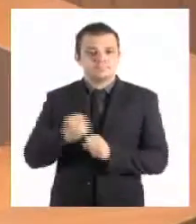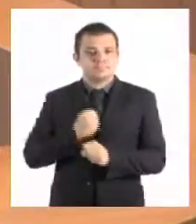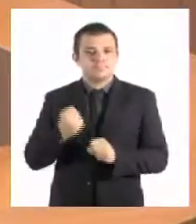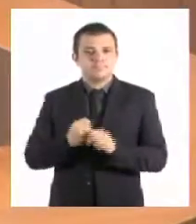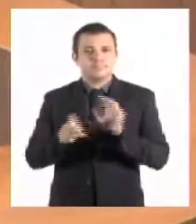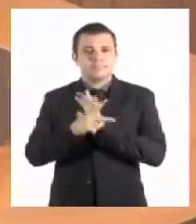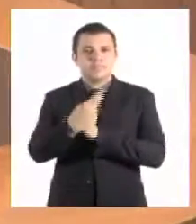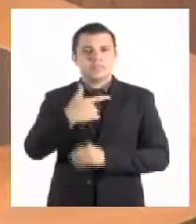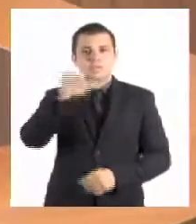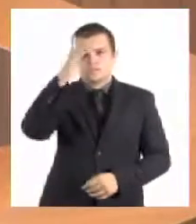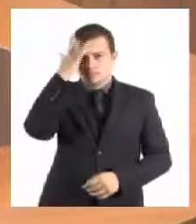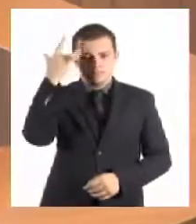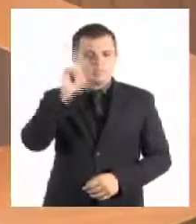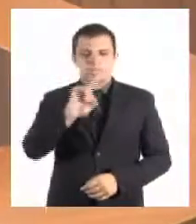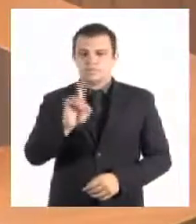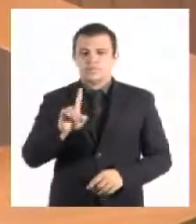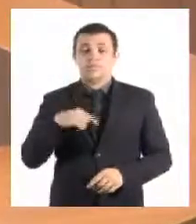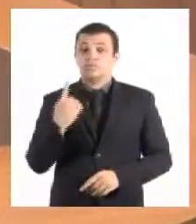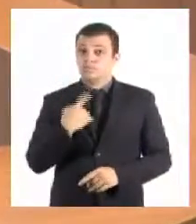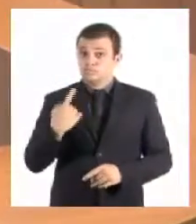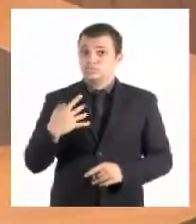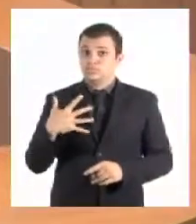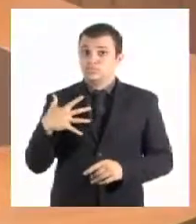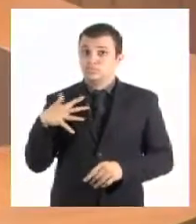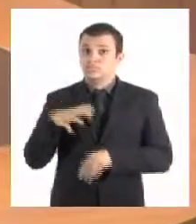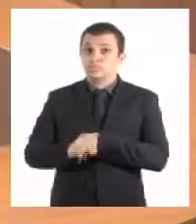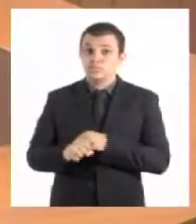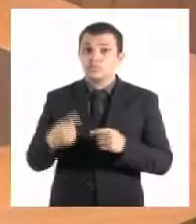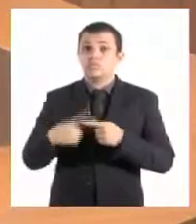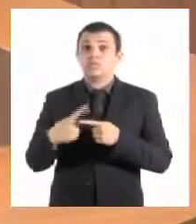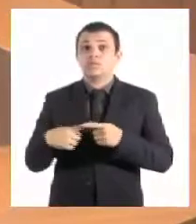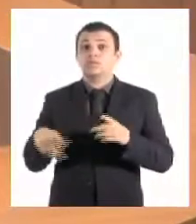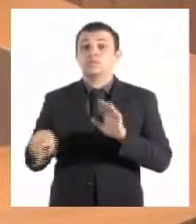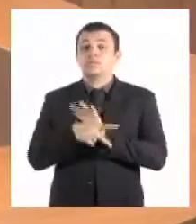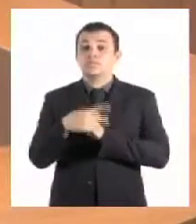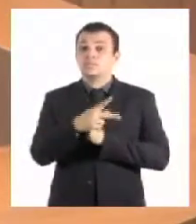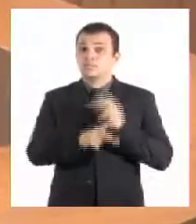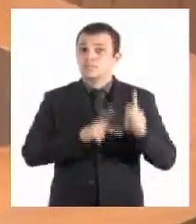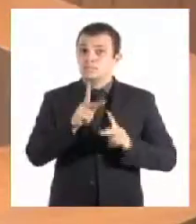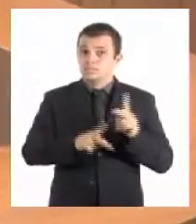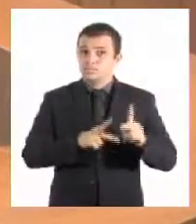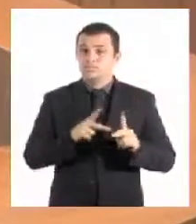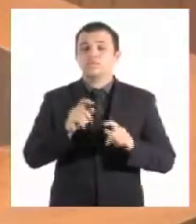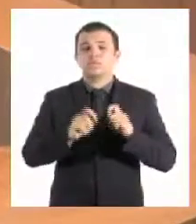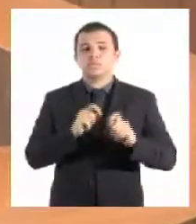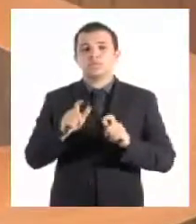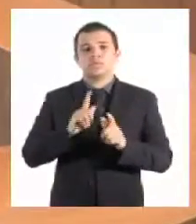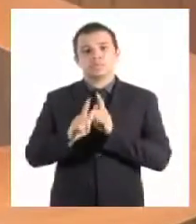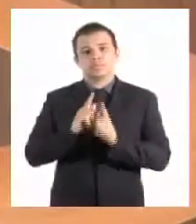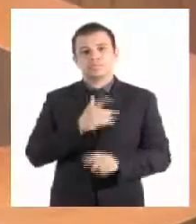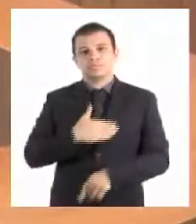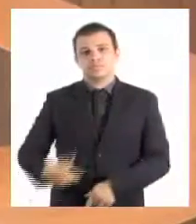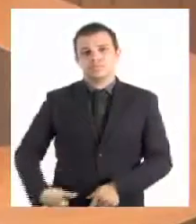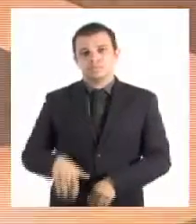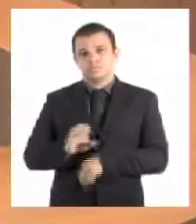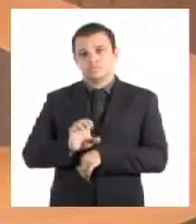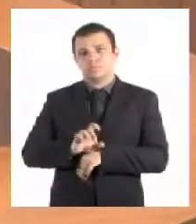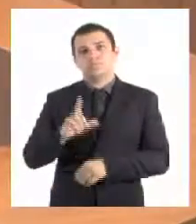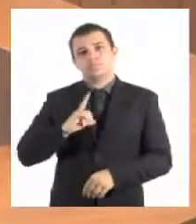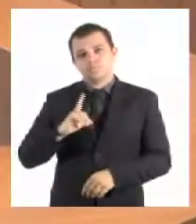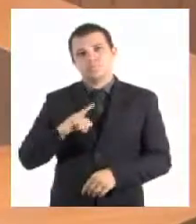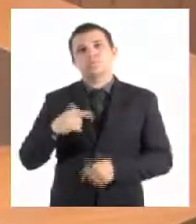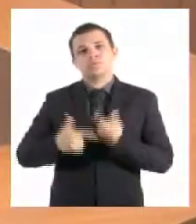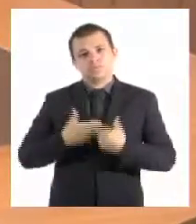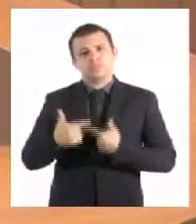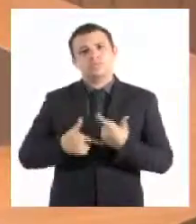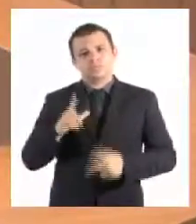que nós nos apropriamos porque o povo colocou foi da gestão do governo do Estado. E essa tem que funcionar e está funcionando. E